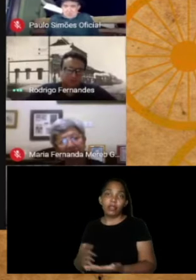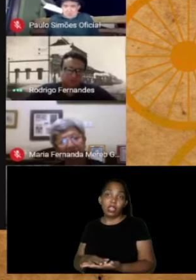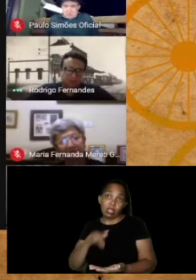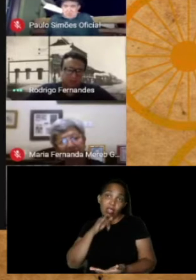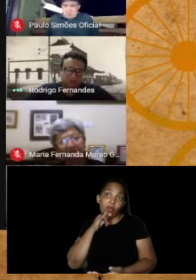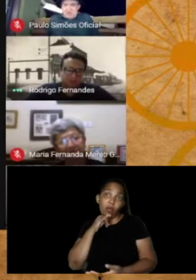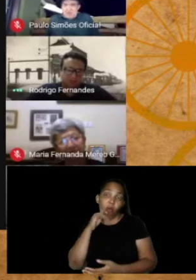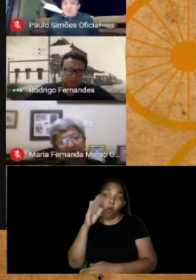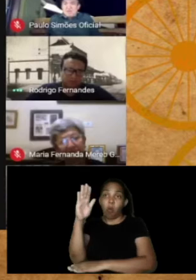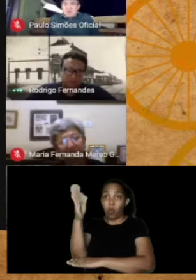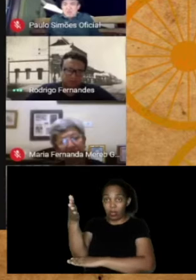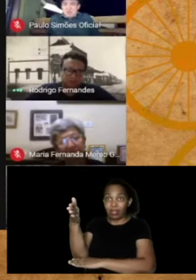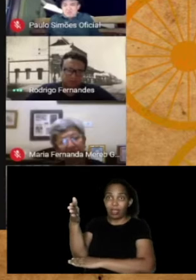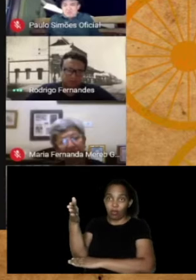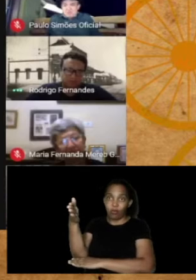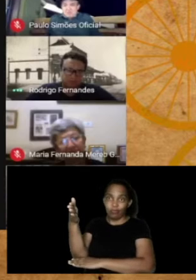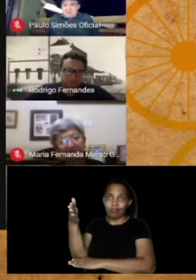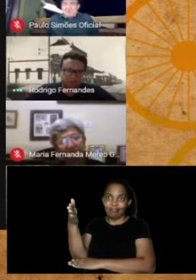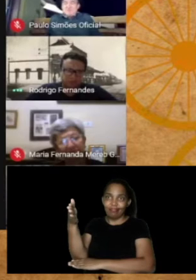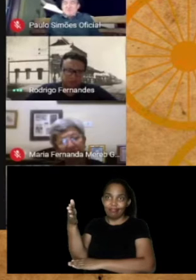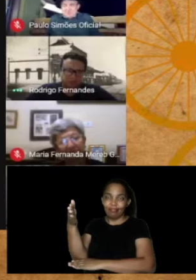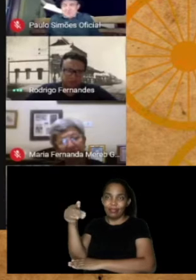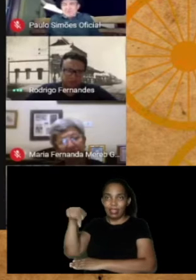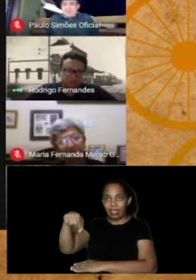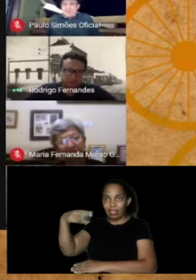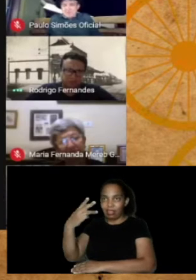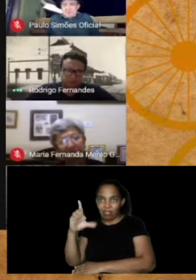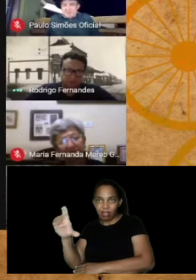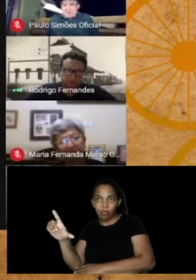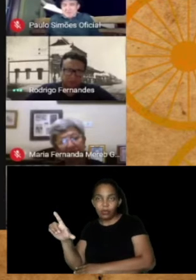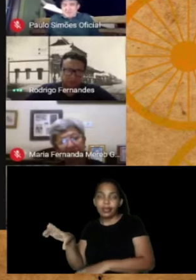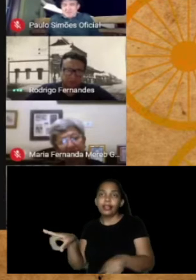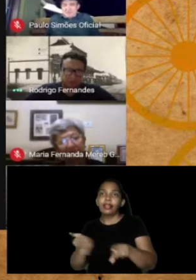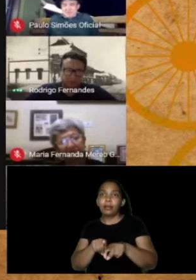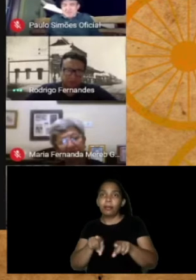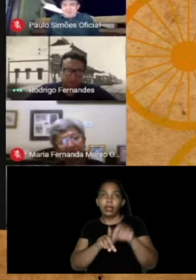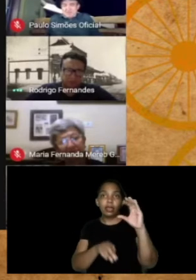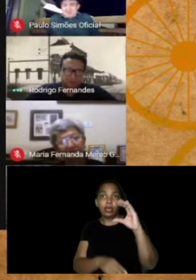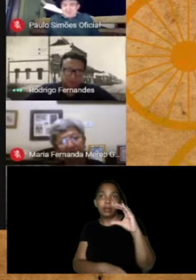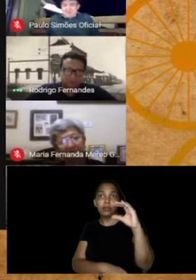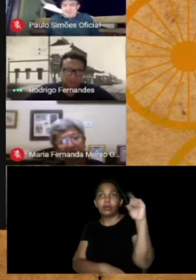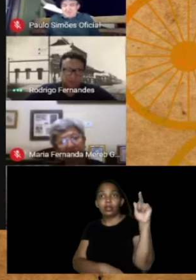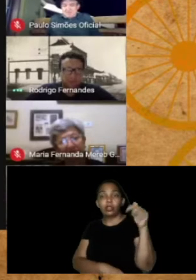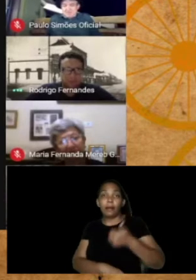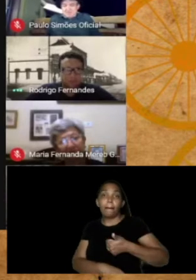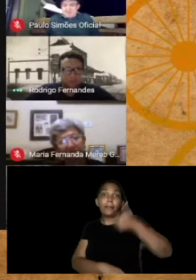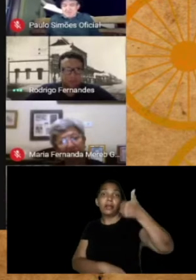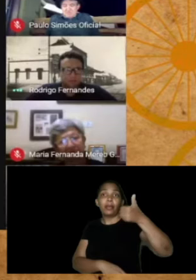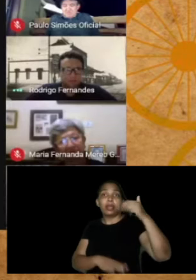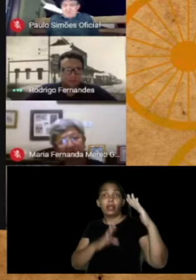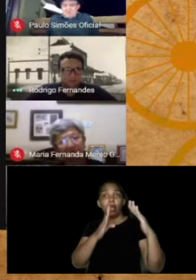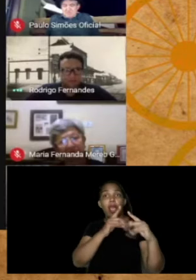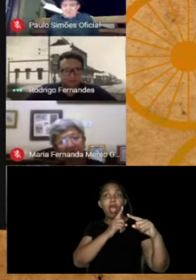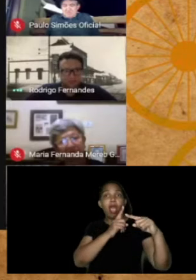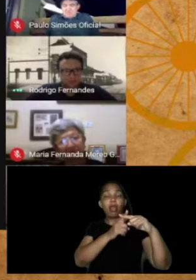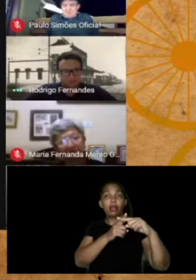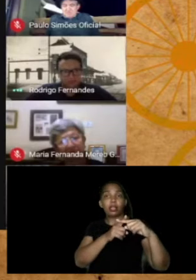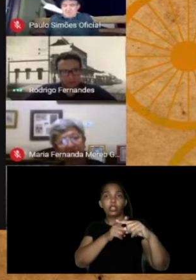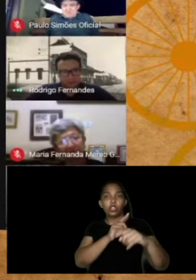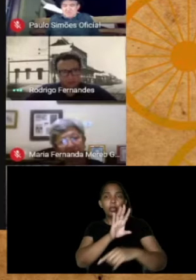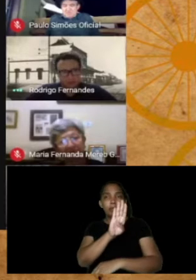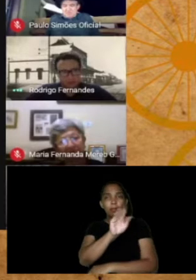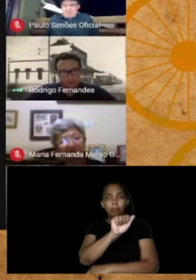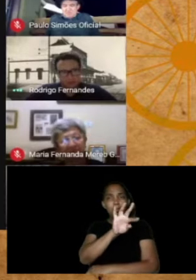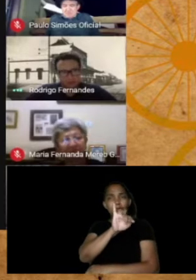Três Lagoas e aqui em Campo Grande a Igreja Batista, primeira Igreja Batista. Na hora, não sei se passou de uma